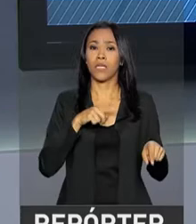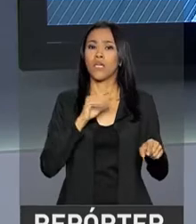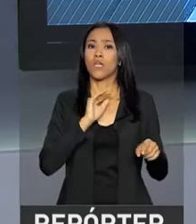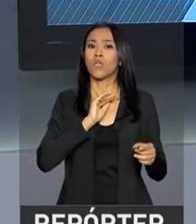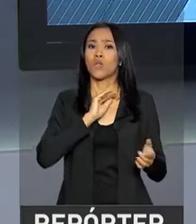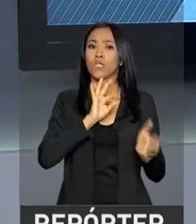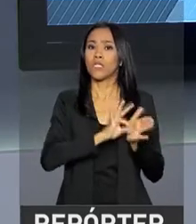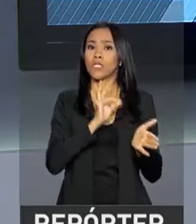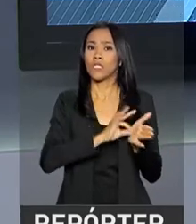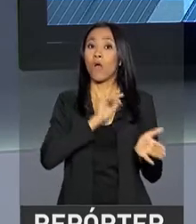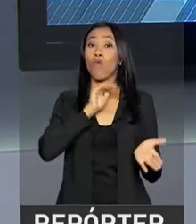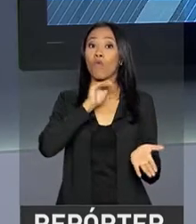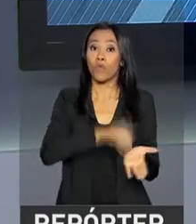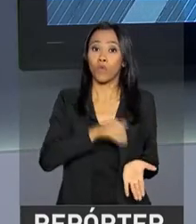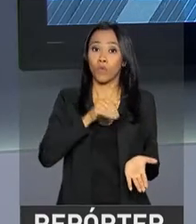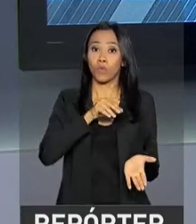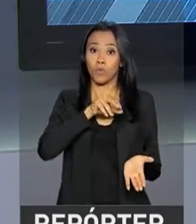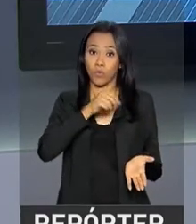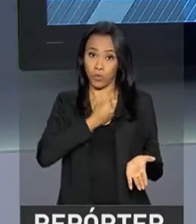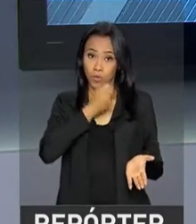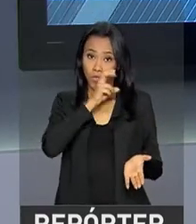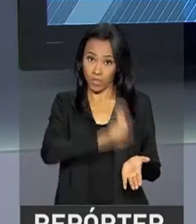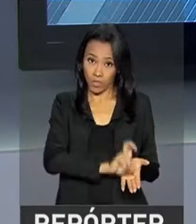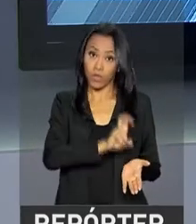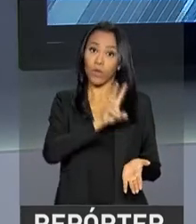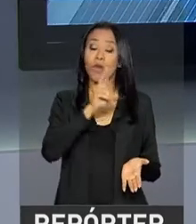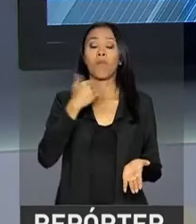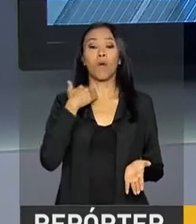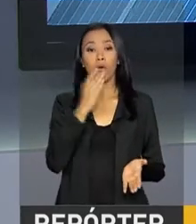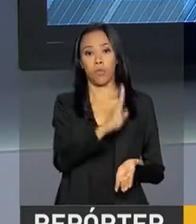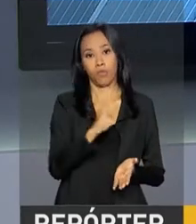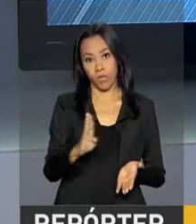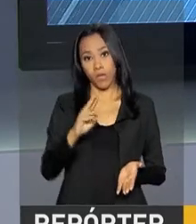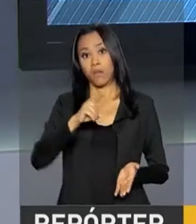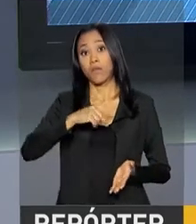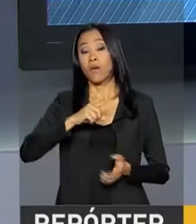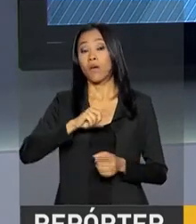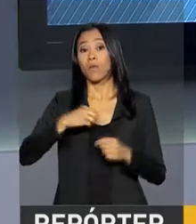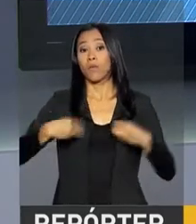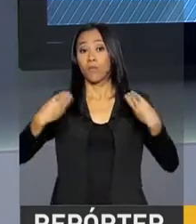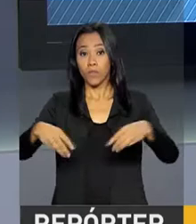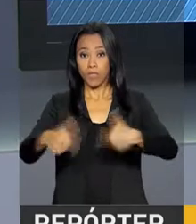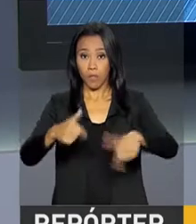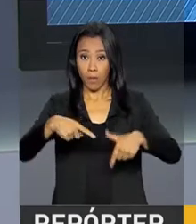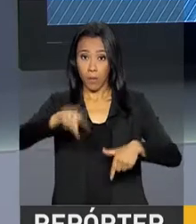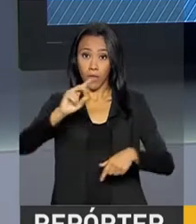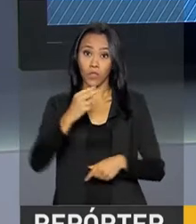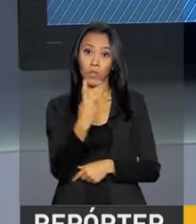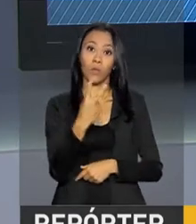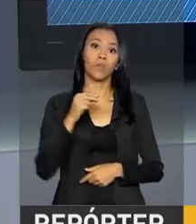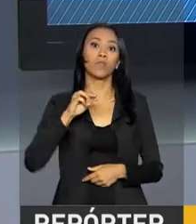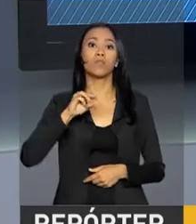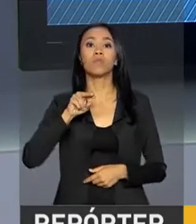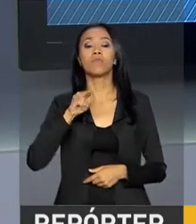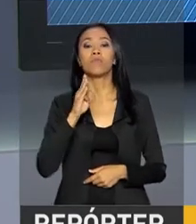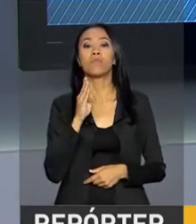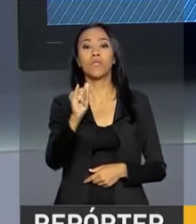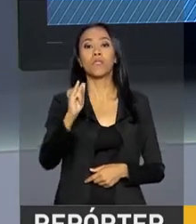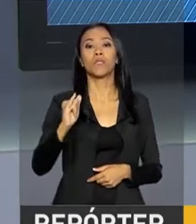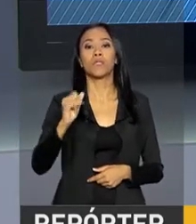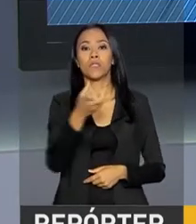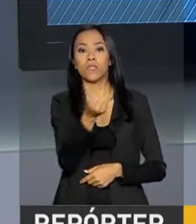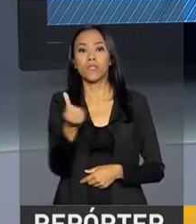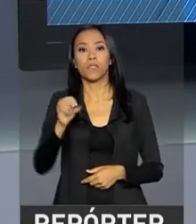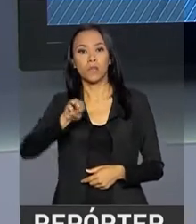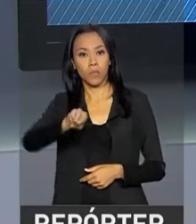cinco recebem pelo banco do brasil o ministério do trabalho vai liberar mais de dois bilhões e 600 milhões de reais para o pagamento dos